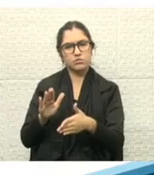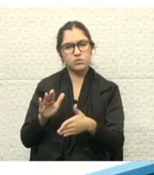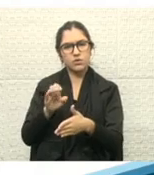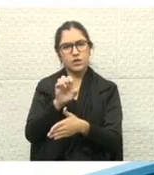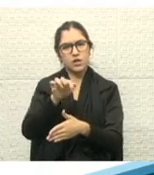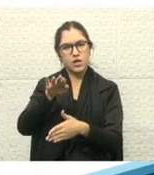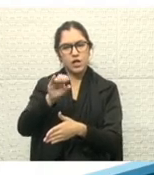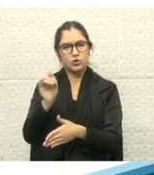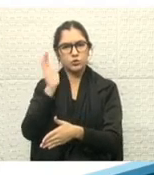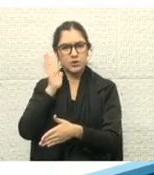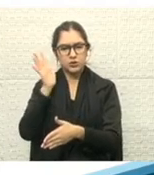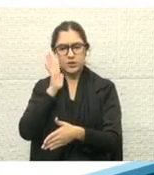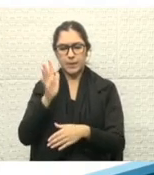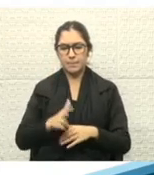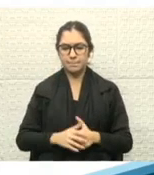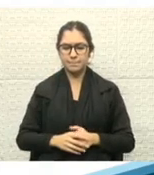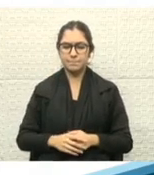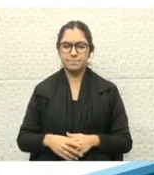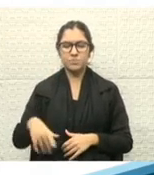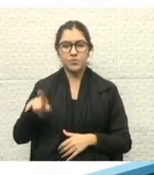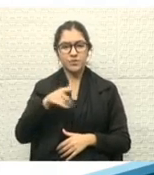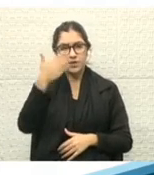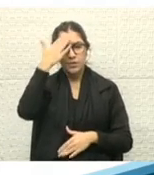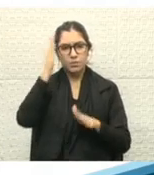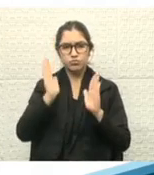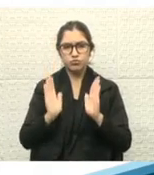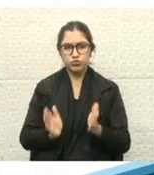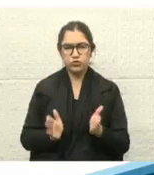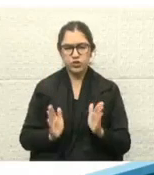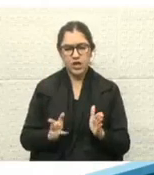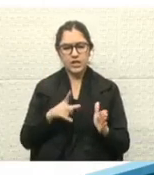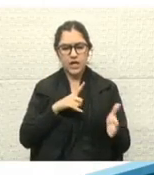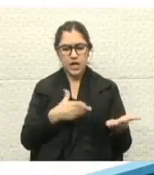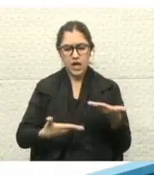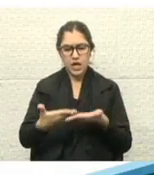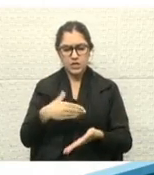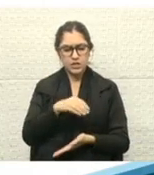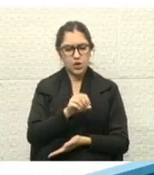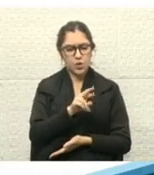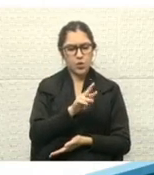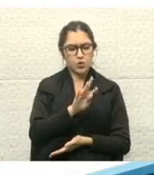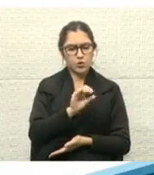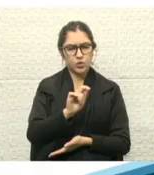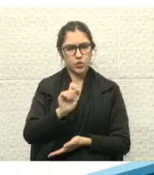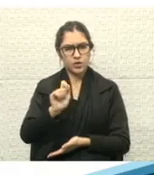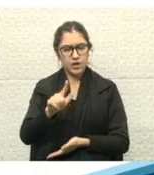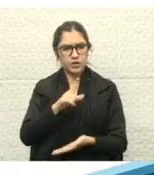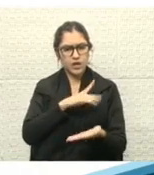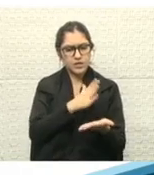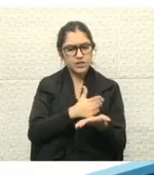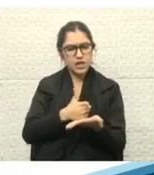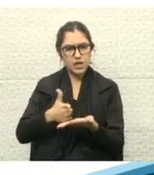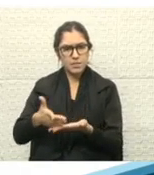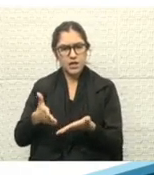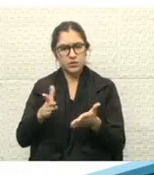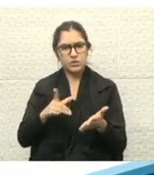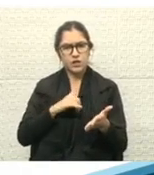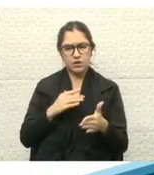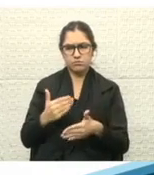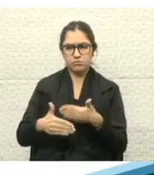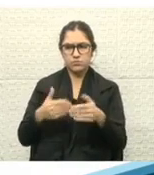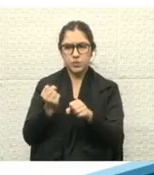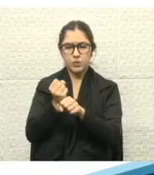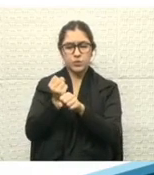no eixo imaginário. Sabendo dessas relações de ortogonalidade entre os segmentos que são